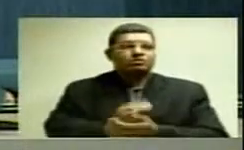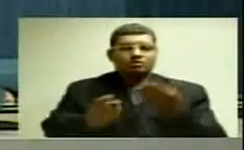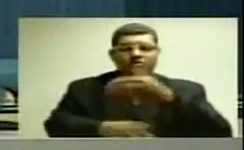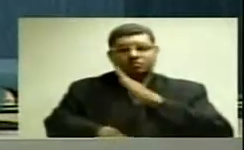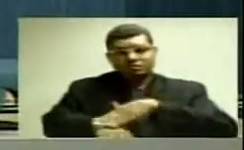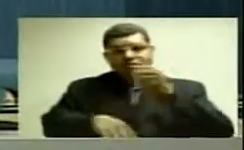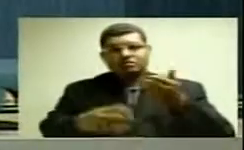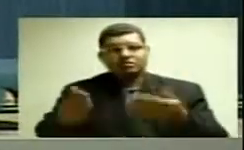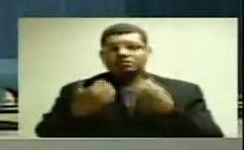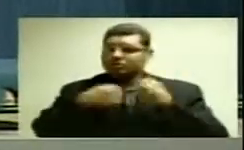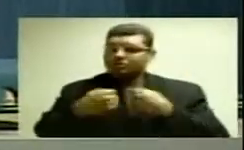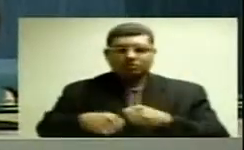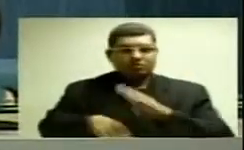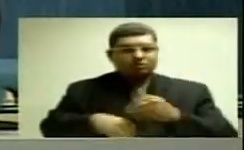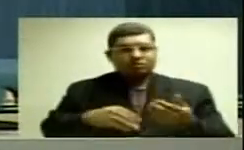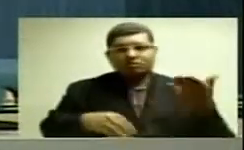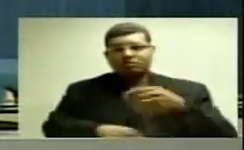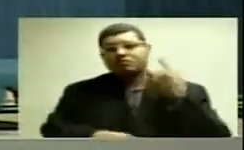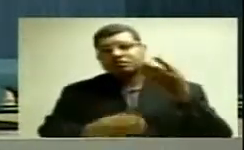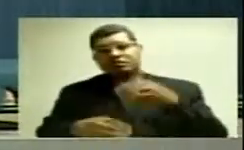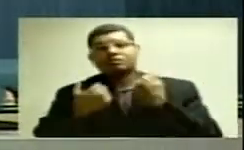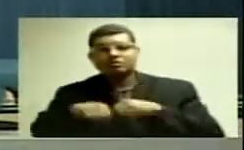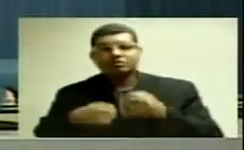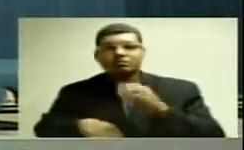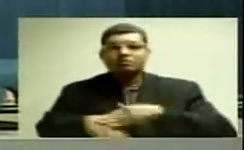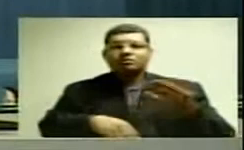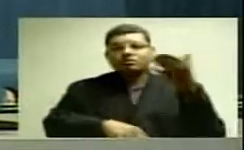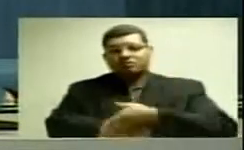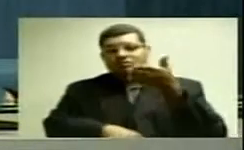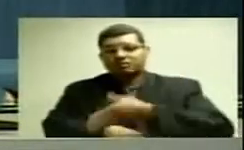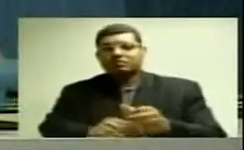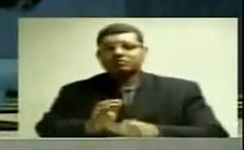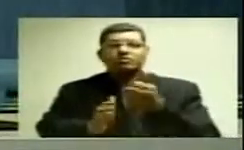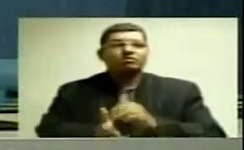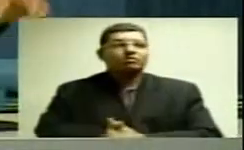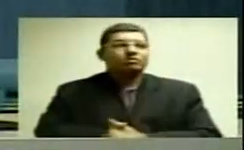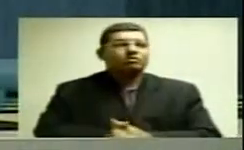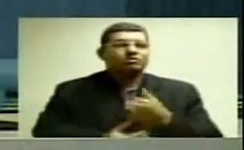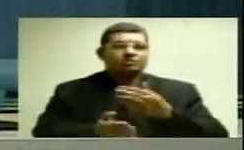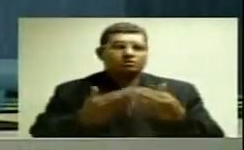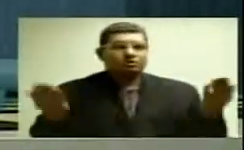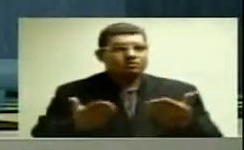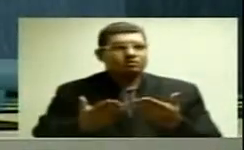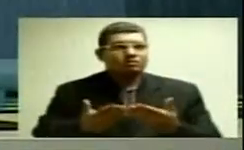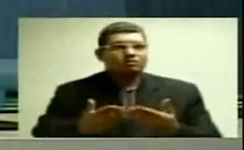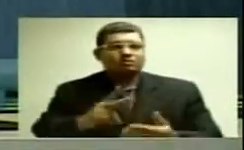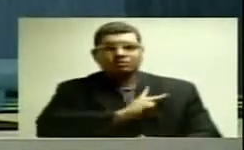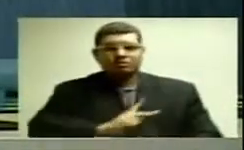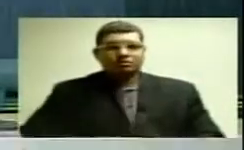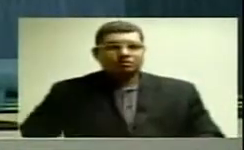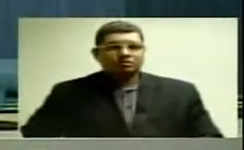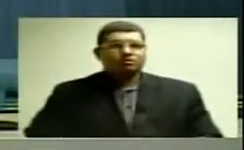essa melhore, nós não precisamos de mais desembargadores, nós precisamos de mais investimentos na primeira instância. Eu peço a tolerância do senhor